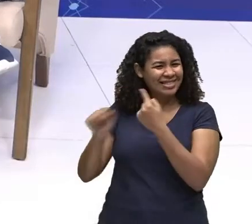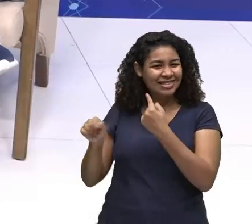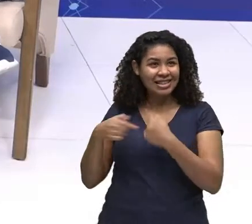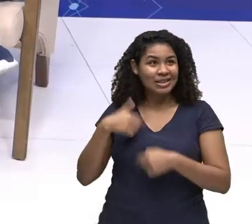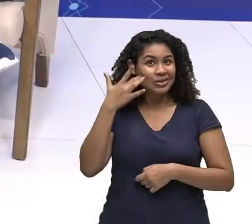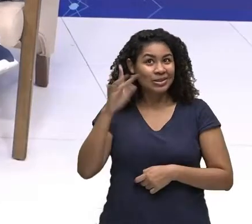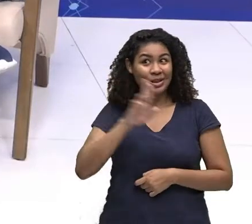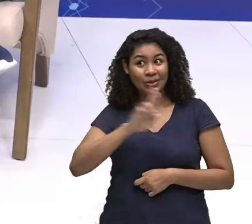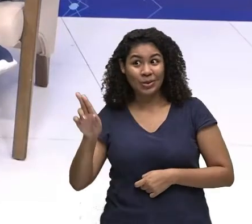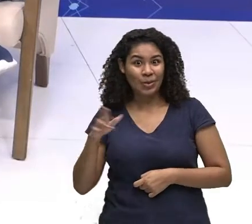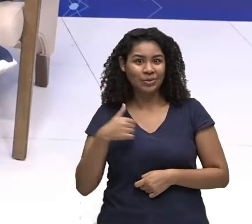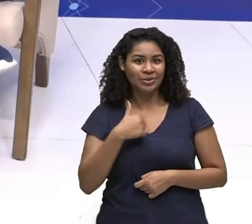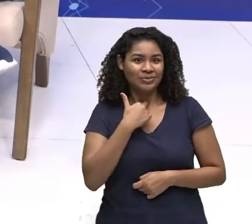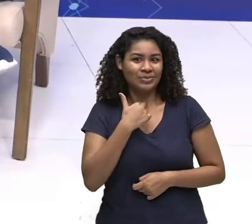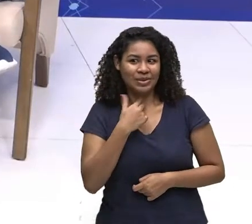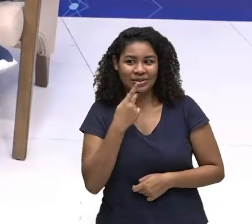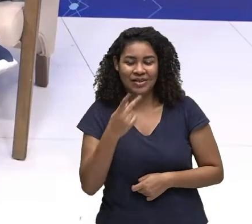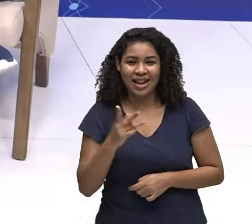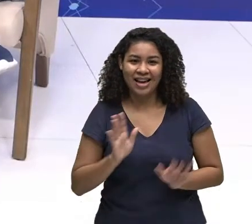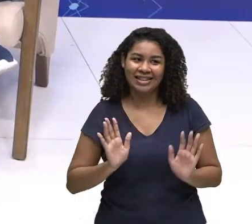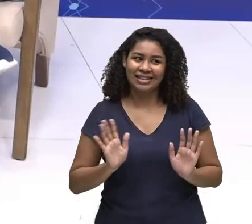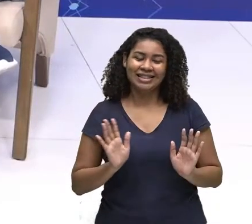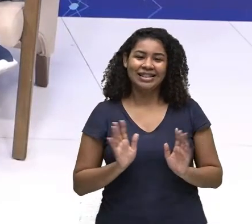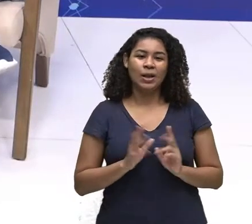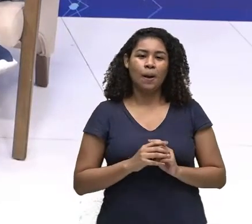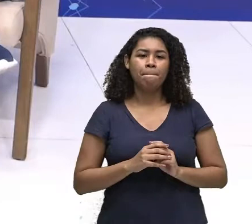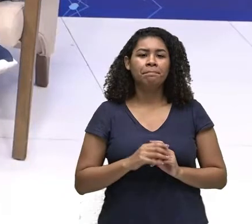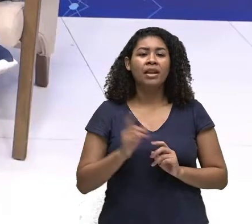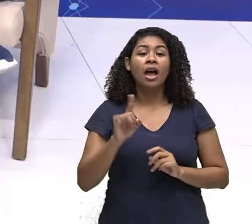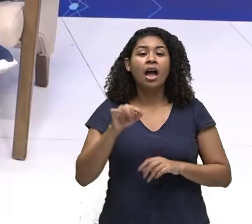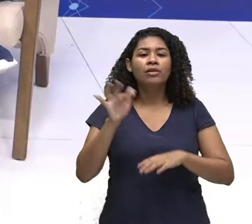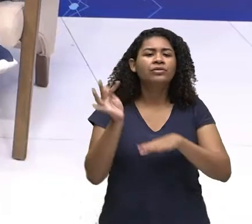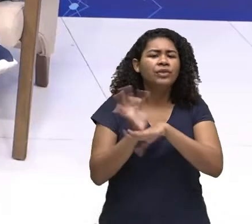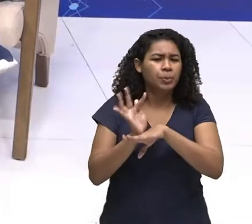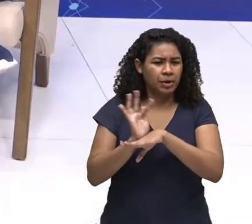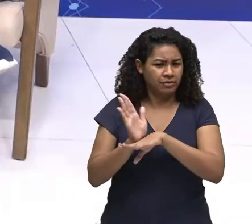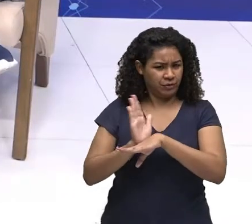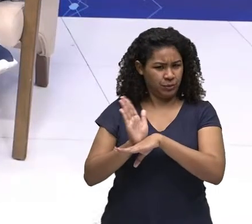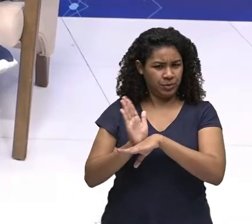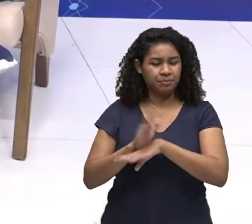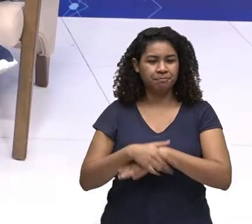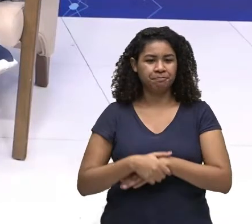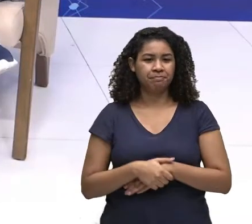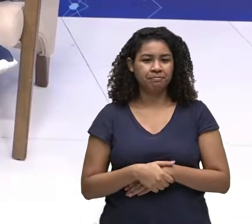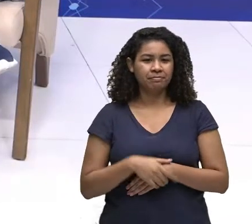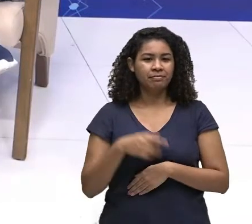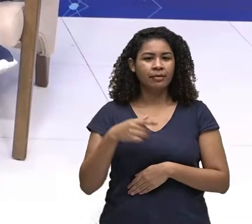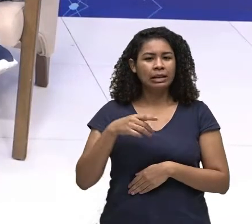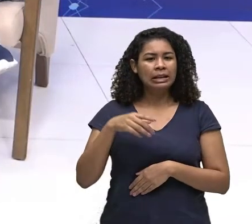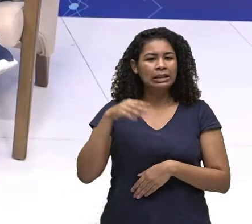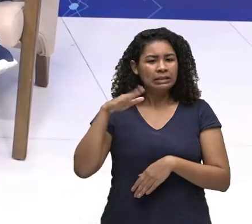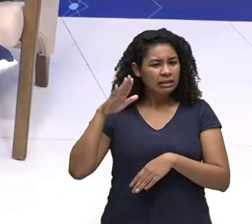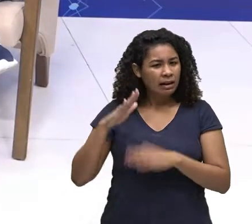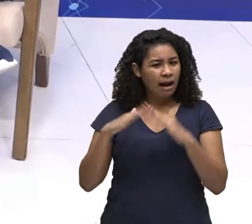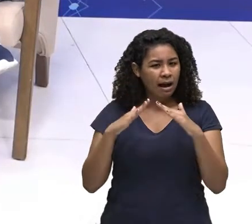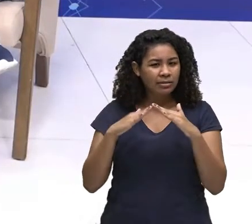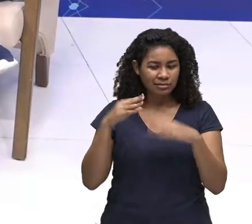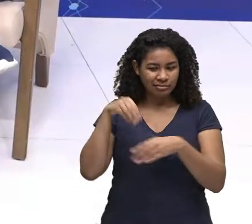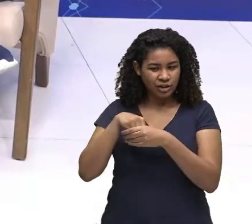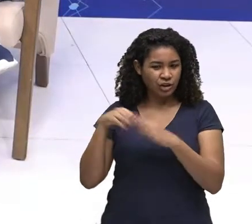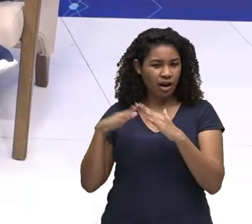aqui, né? Divulga a série pra... Não é série, é um filme. E assim, é algo que a gente acompanha em casa desde muito